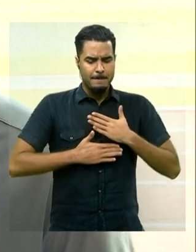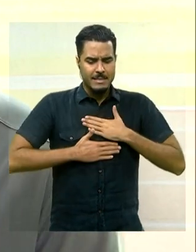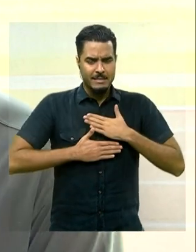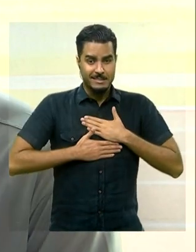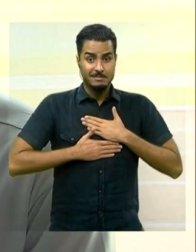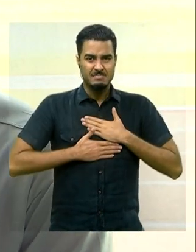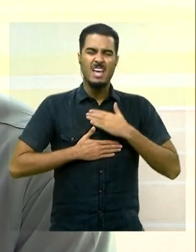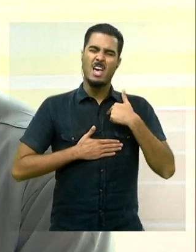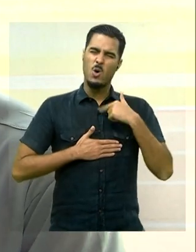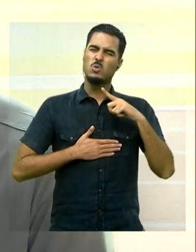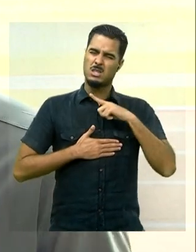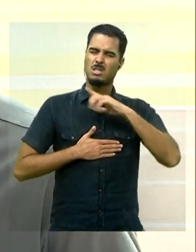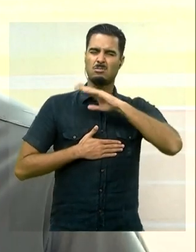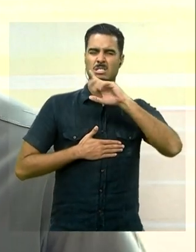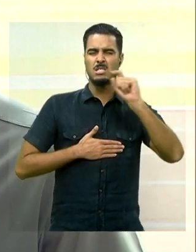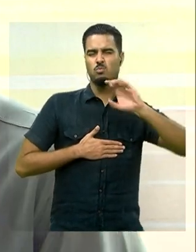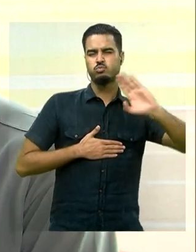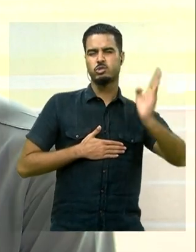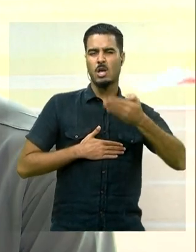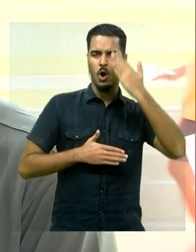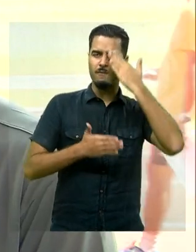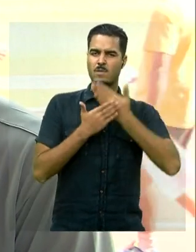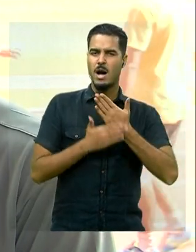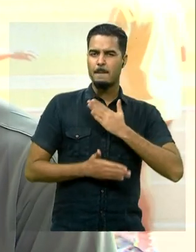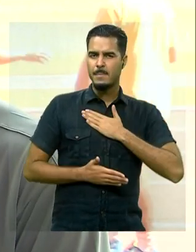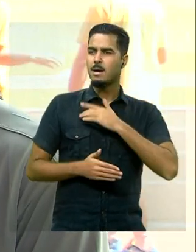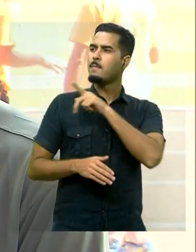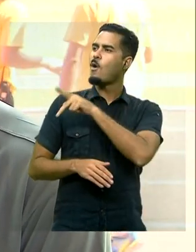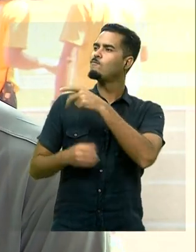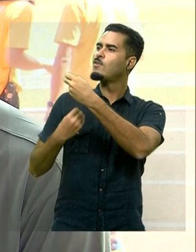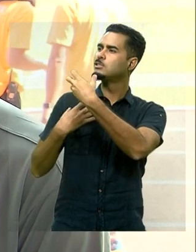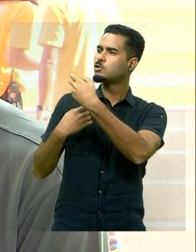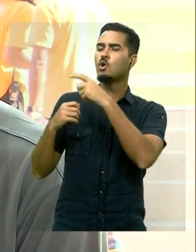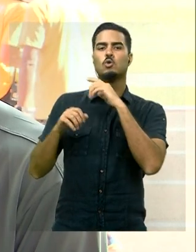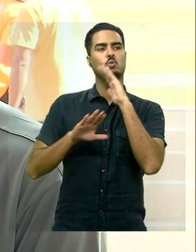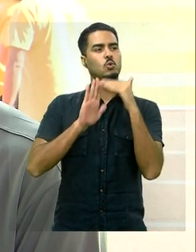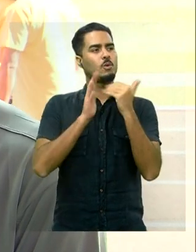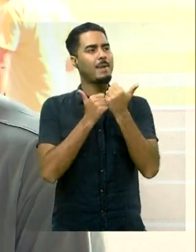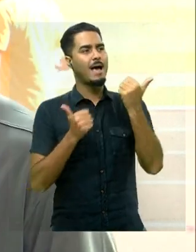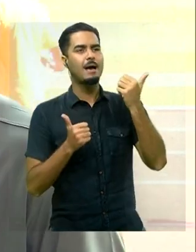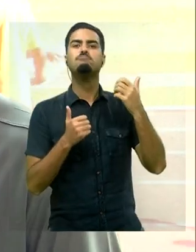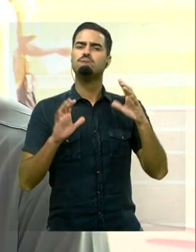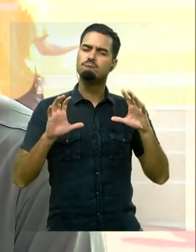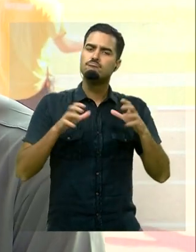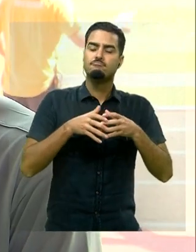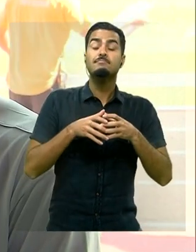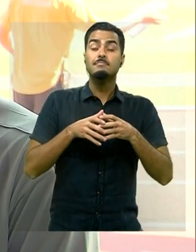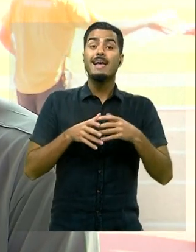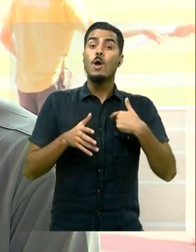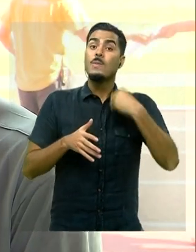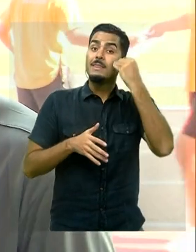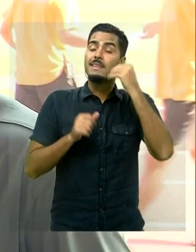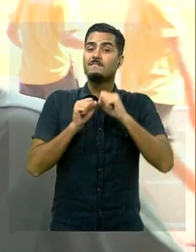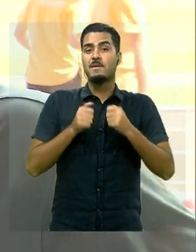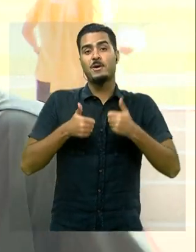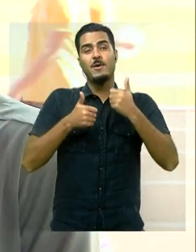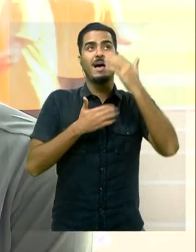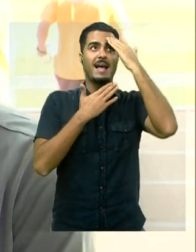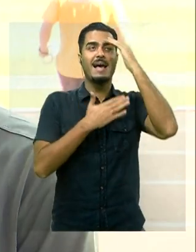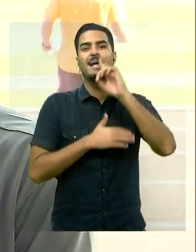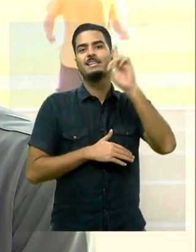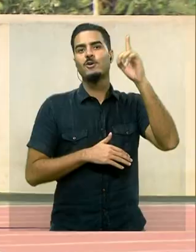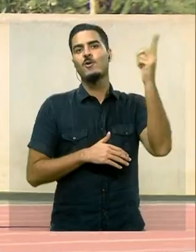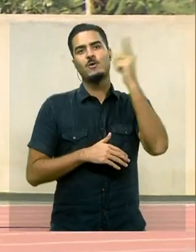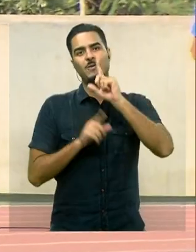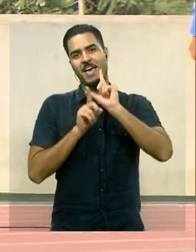tenho total confiança em mim, no meu treinador, nas pessoas que estão comigo. Então, tentei fazer o melhor de mim, graças a Deus,